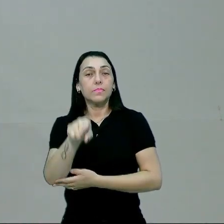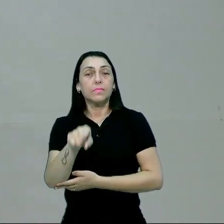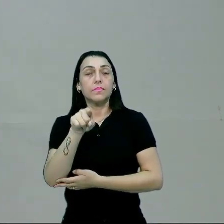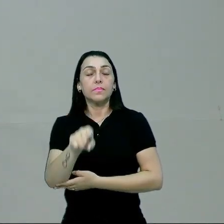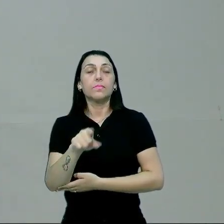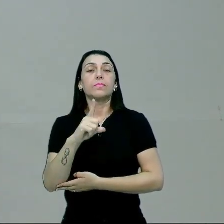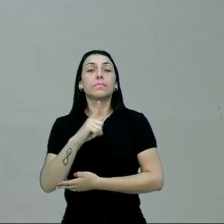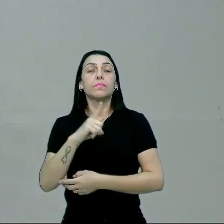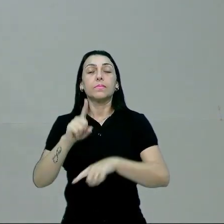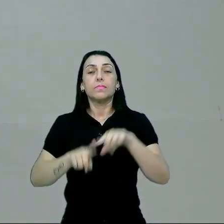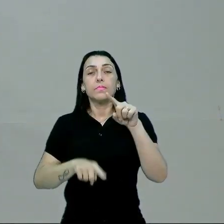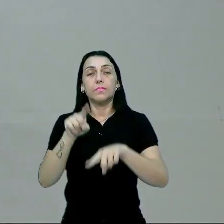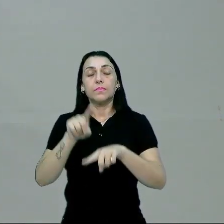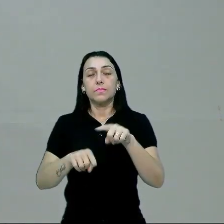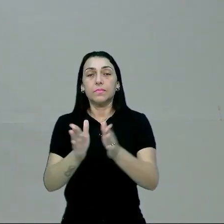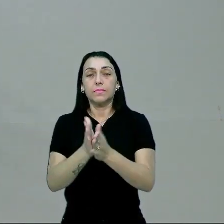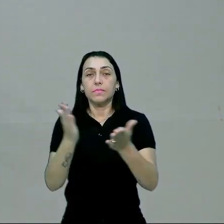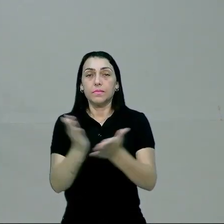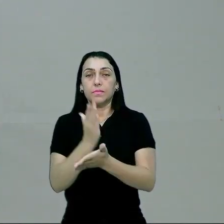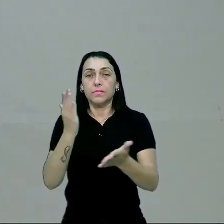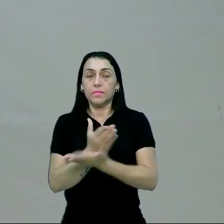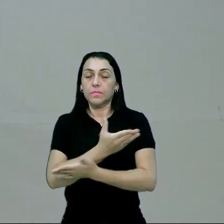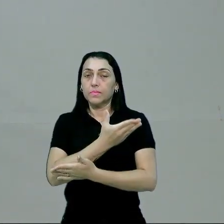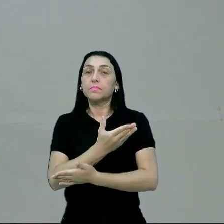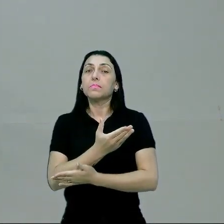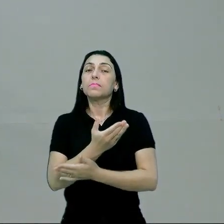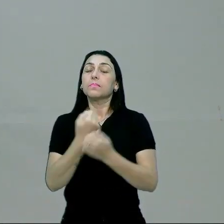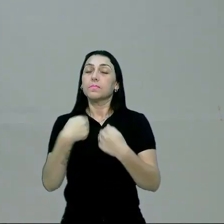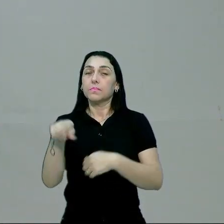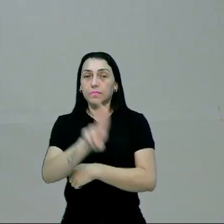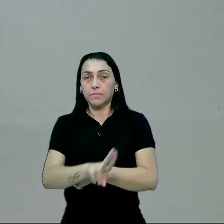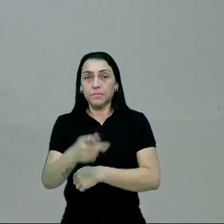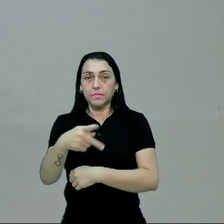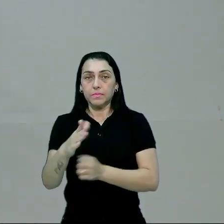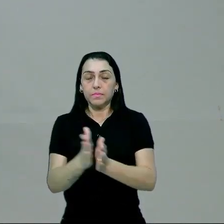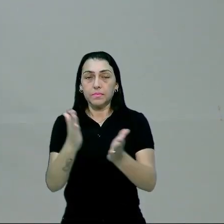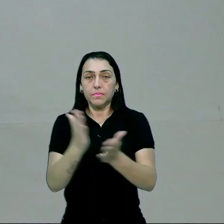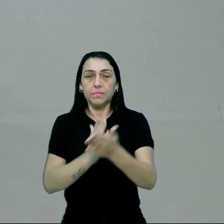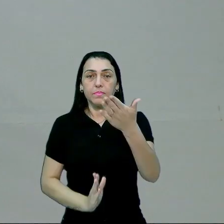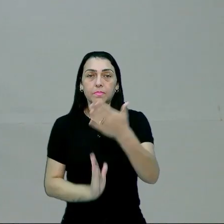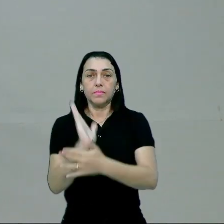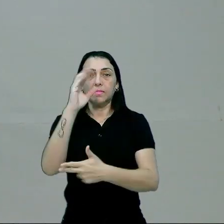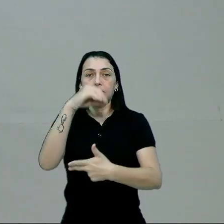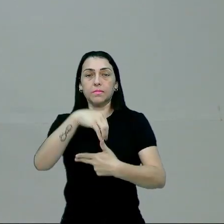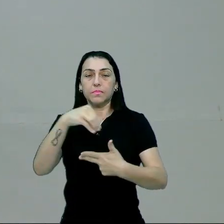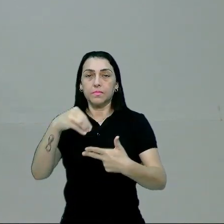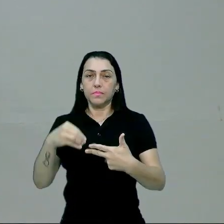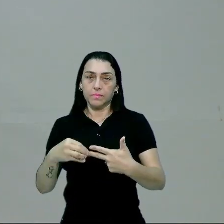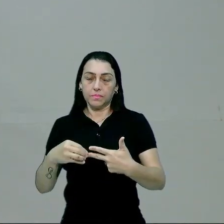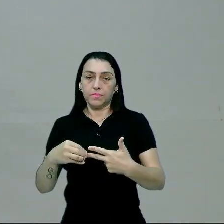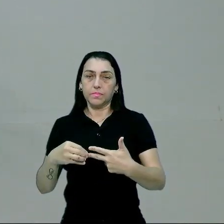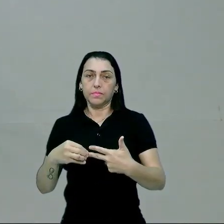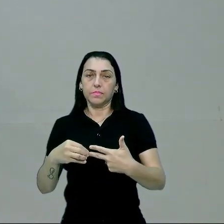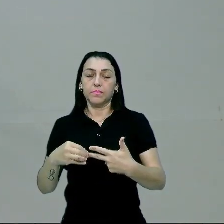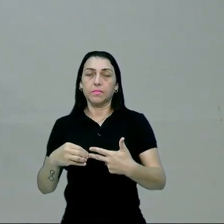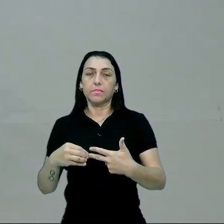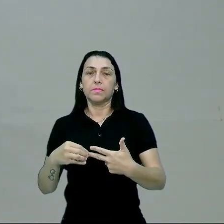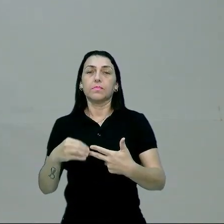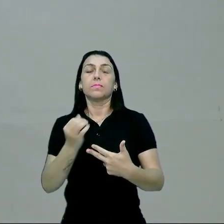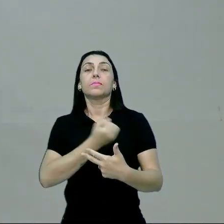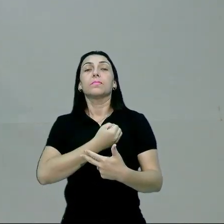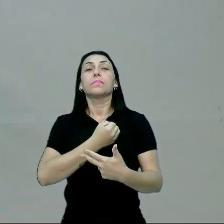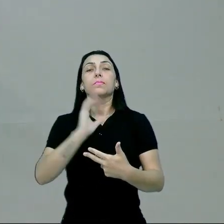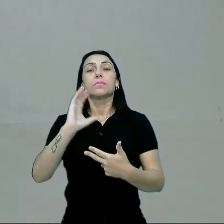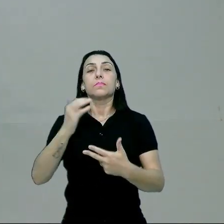que dispõe do material, não deixe de utilizar o seu livro A Prova Enem, volume